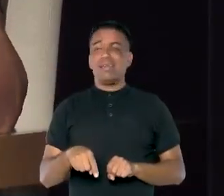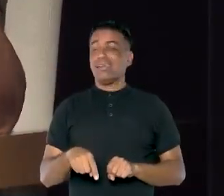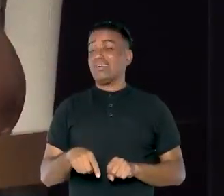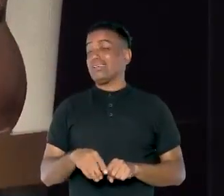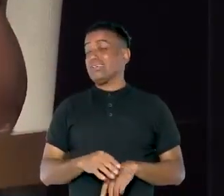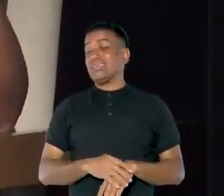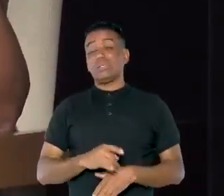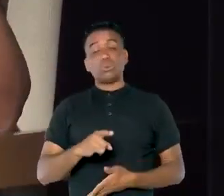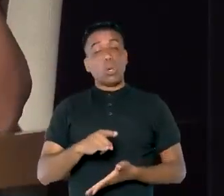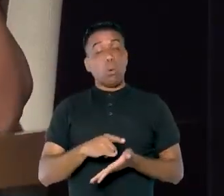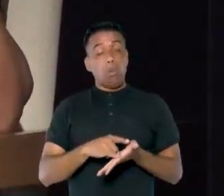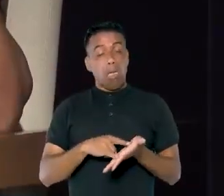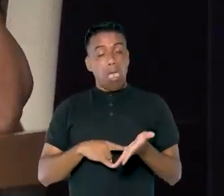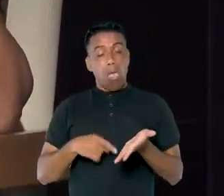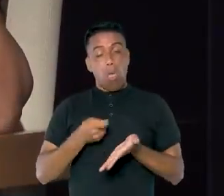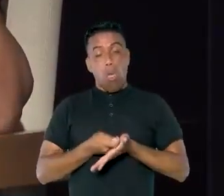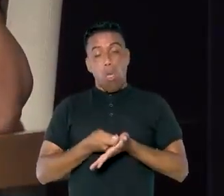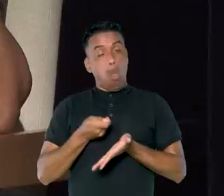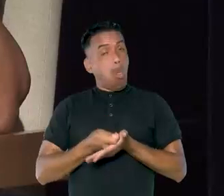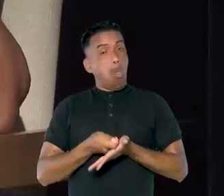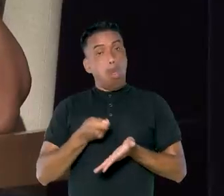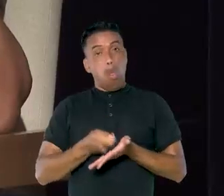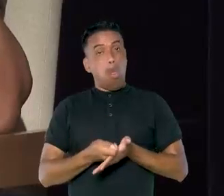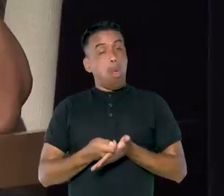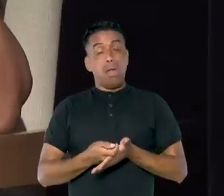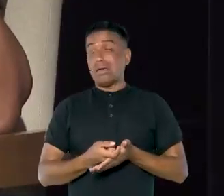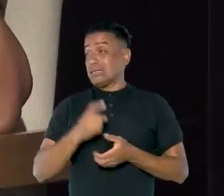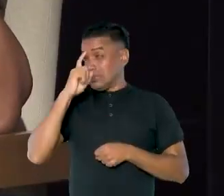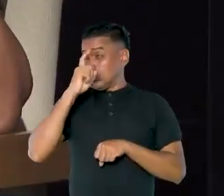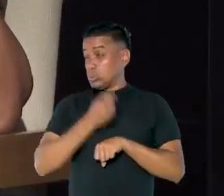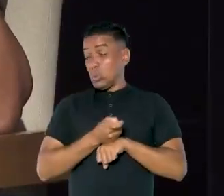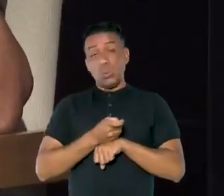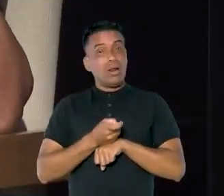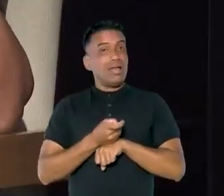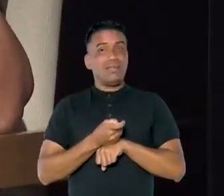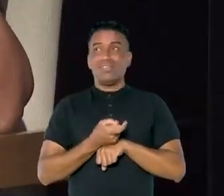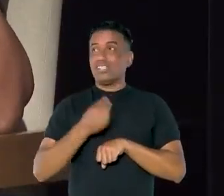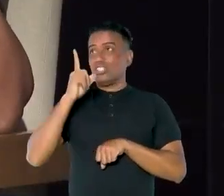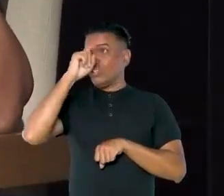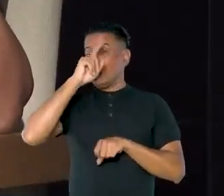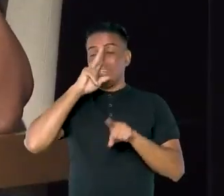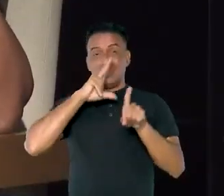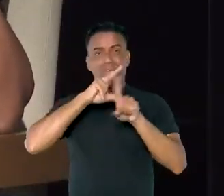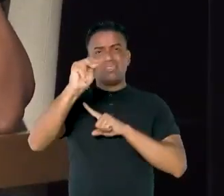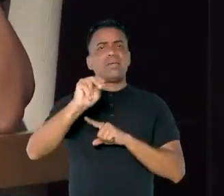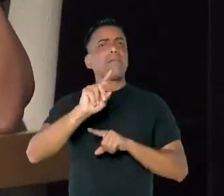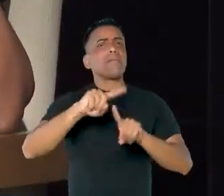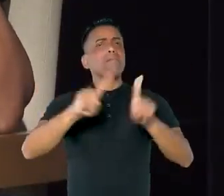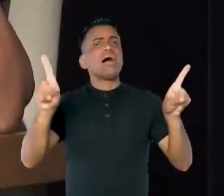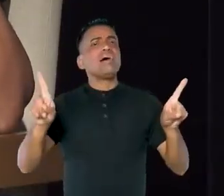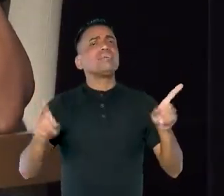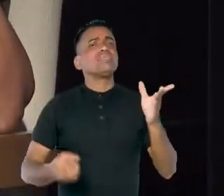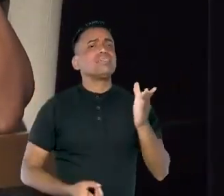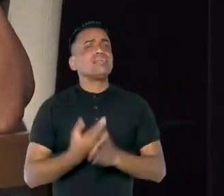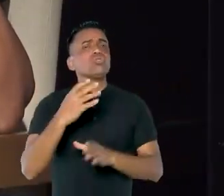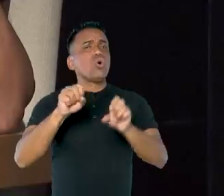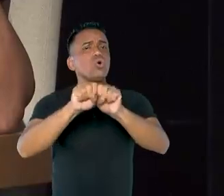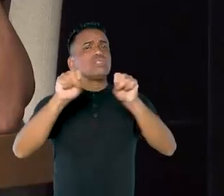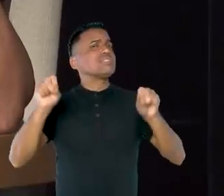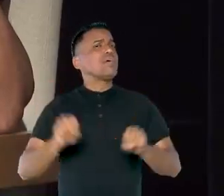tão duro, que a gente não tem como vencer. Aí eu sempre falo assim: mas quem que criou tal de